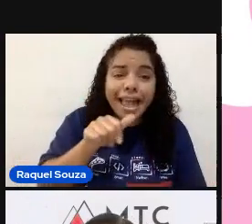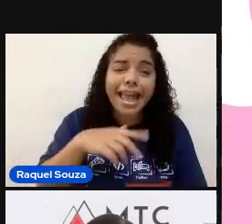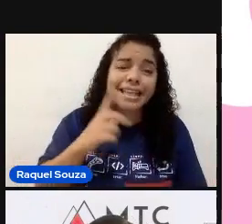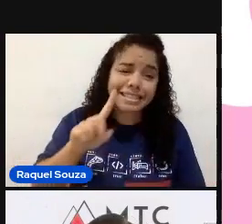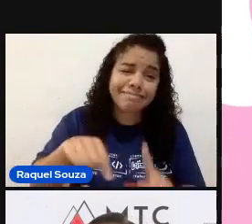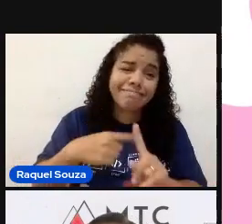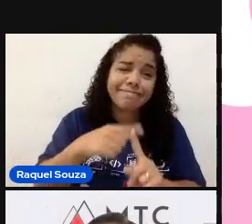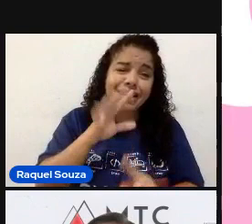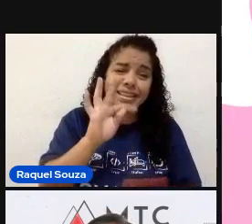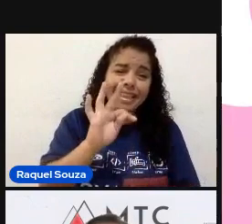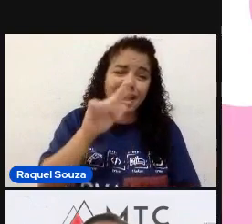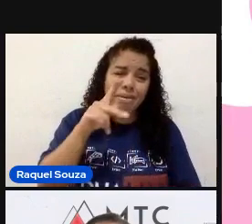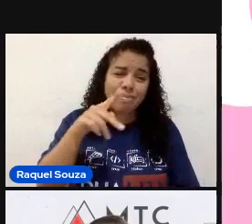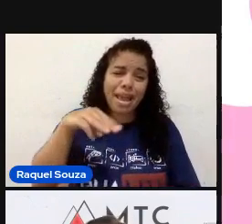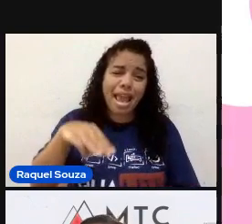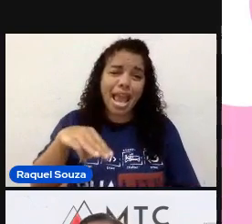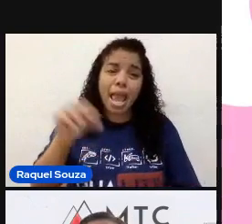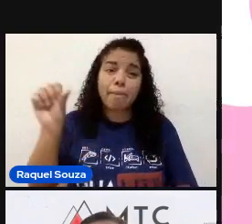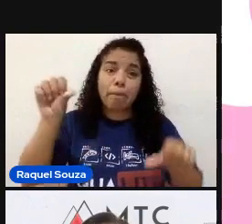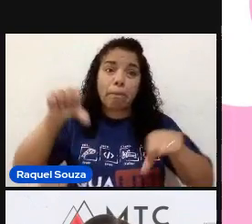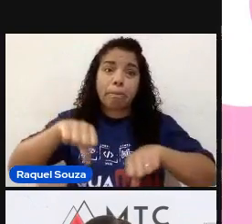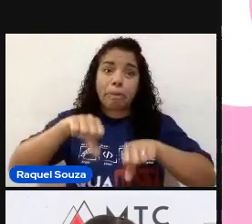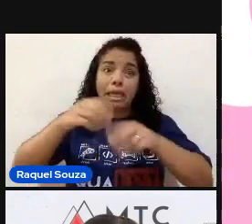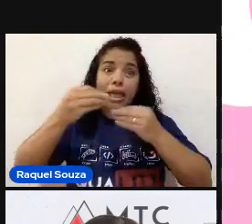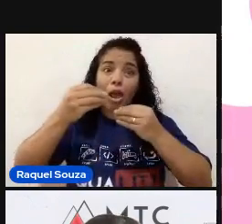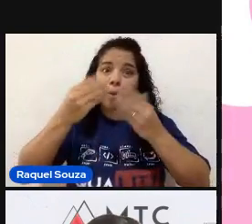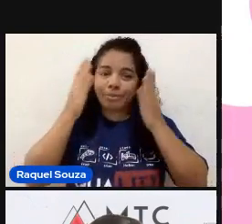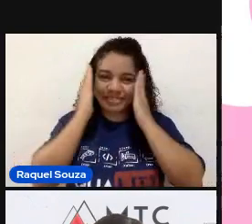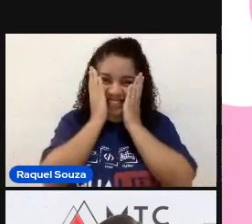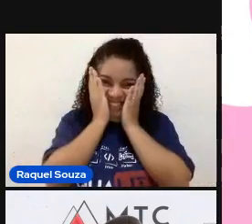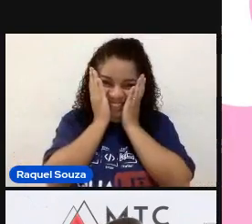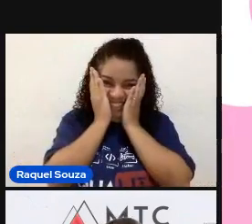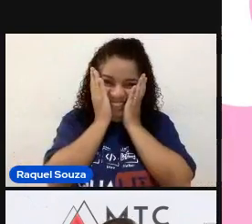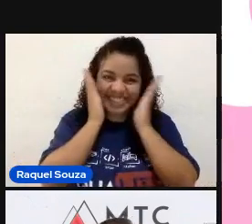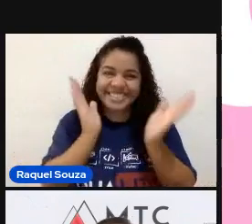na TPM geralmente piora muito.